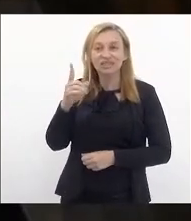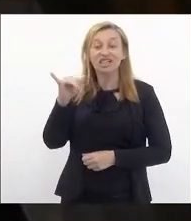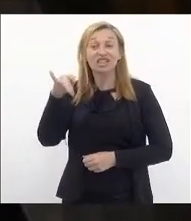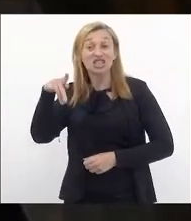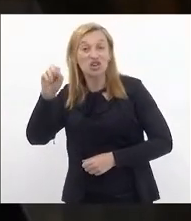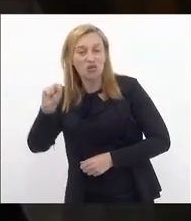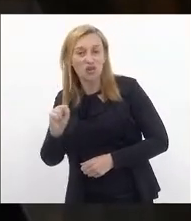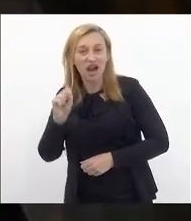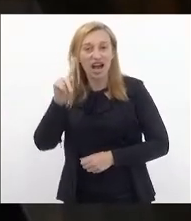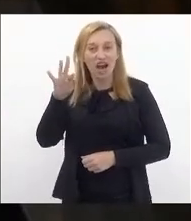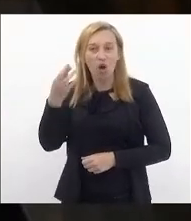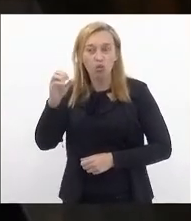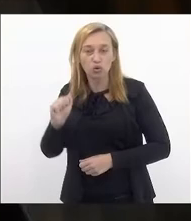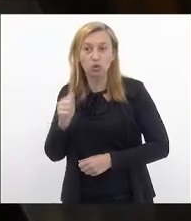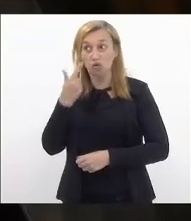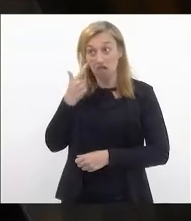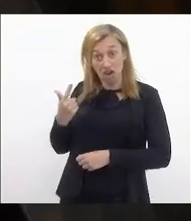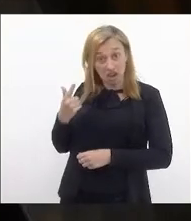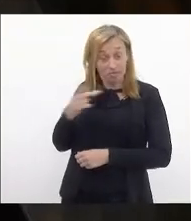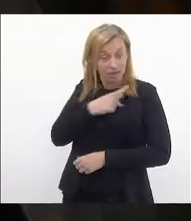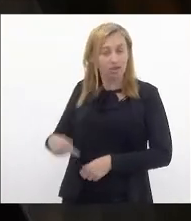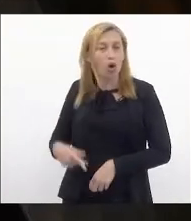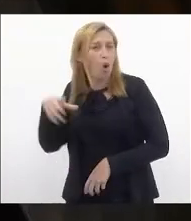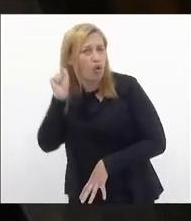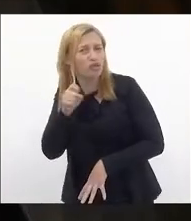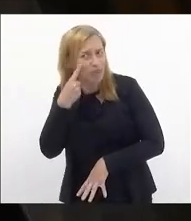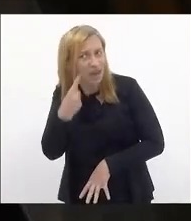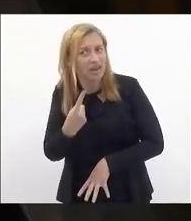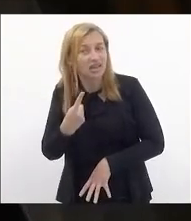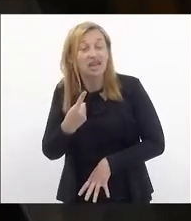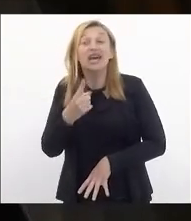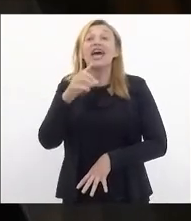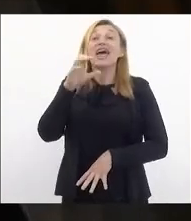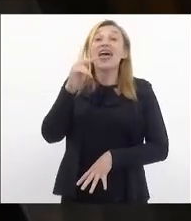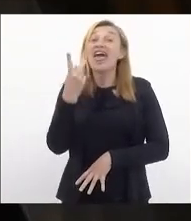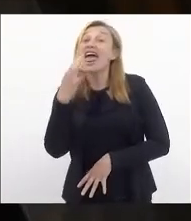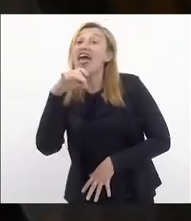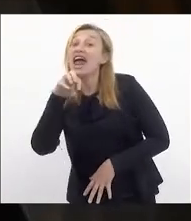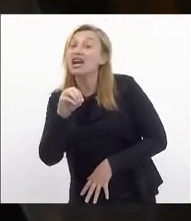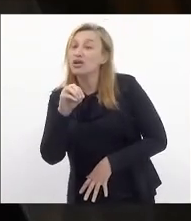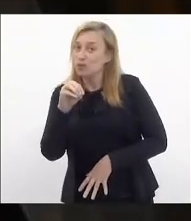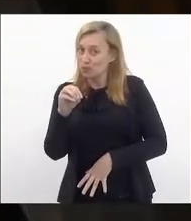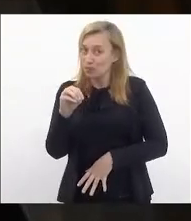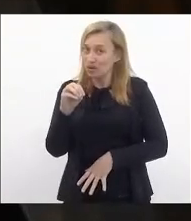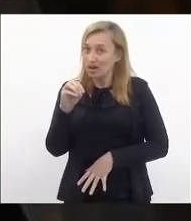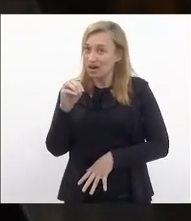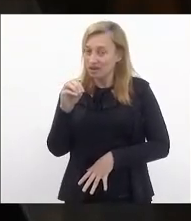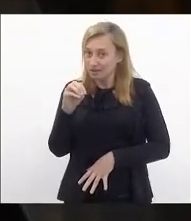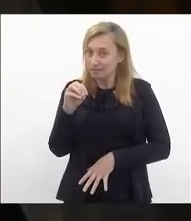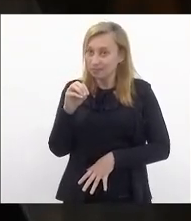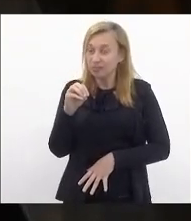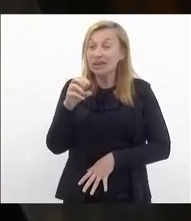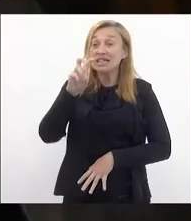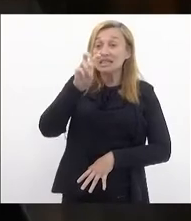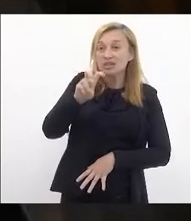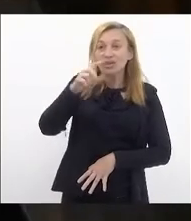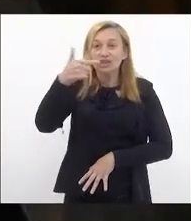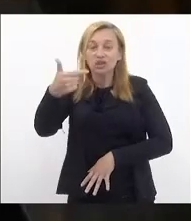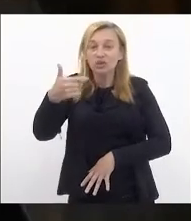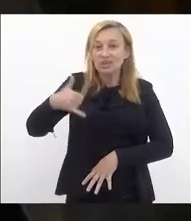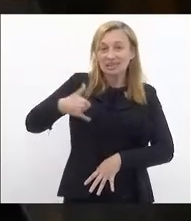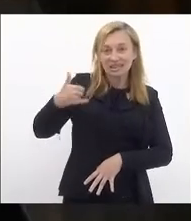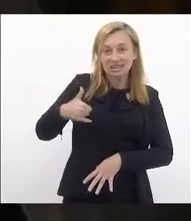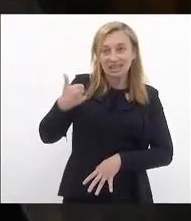Araújo olha isso presidente escuta isso senhor Hélio da Silva Araújo 52 anos